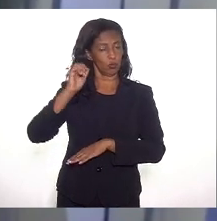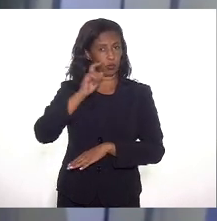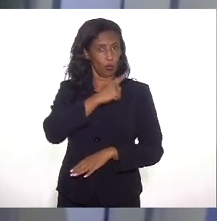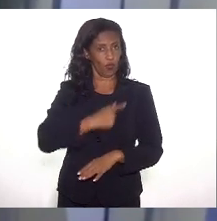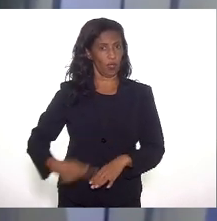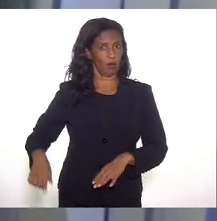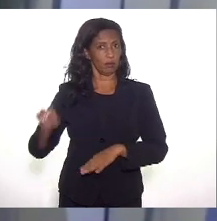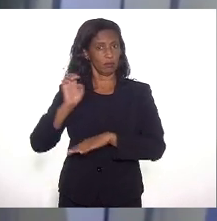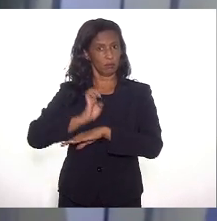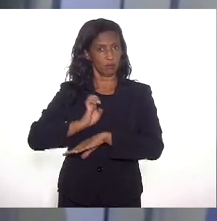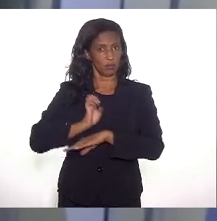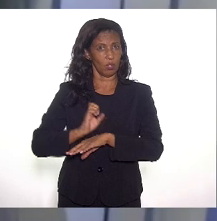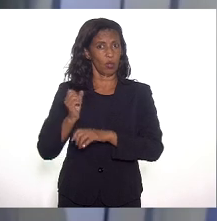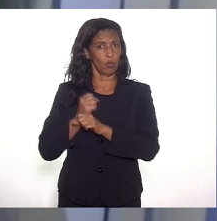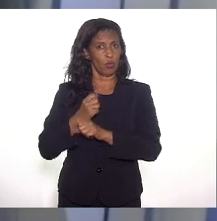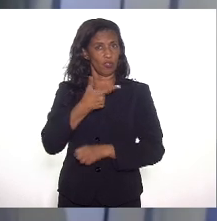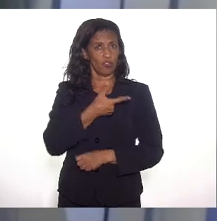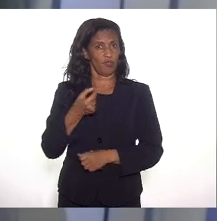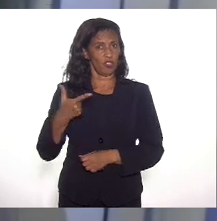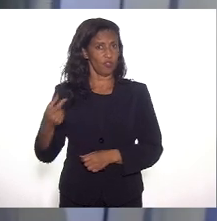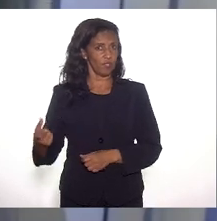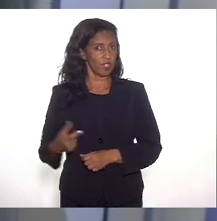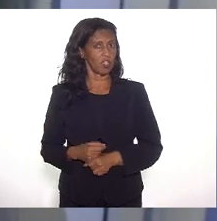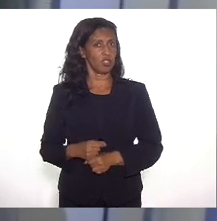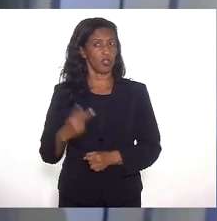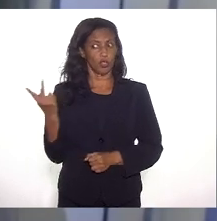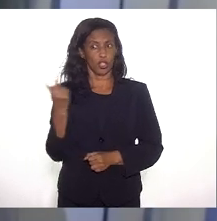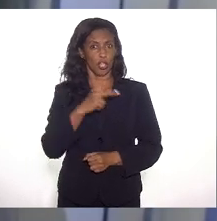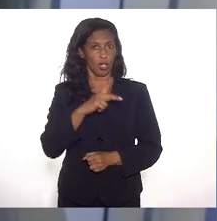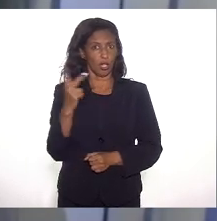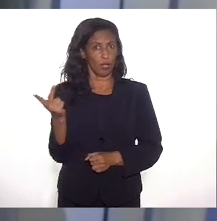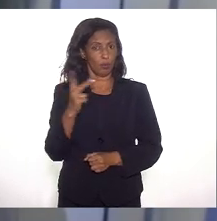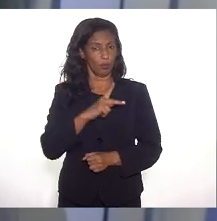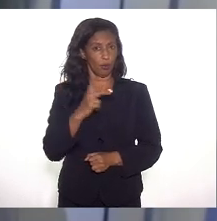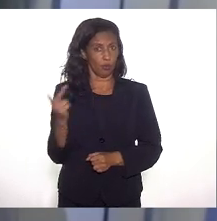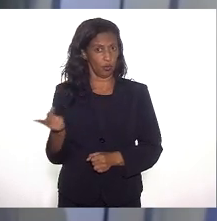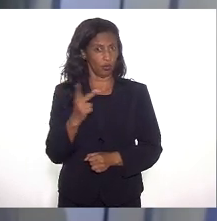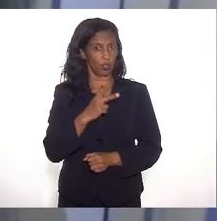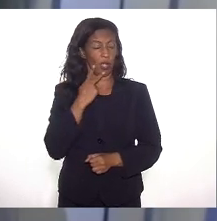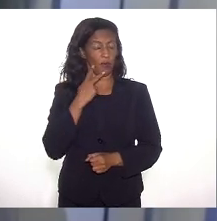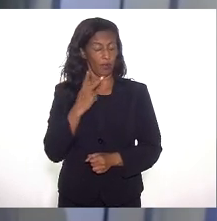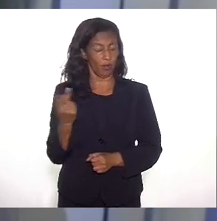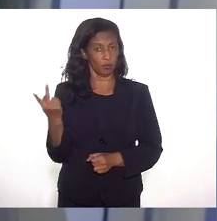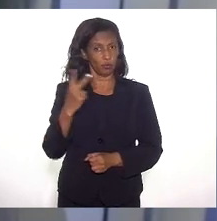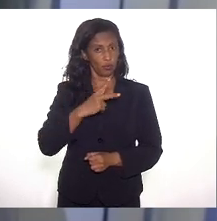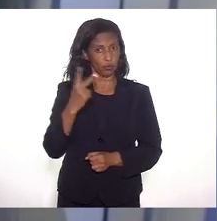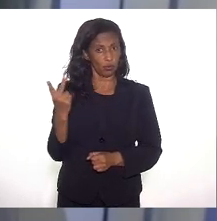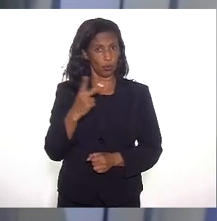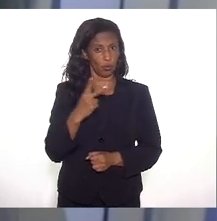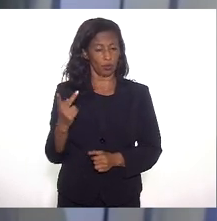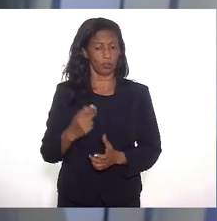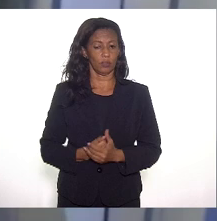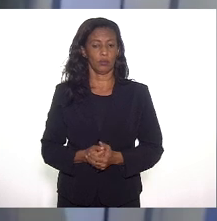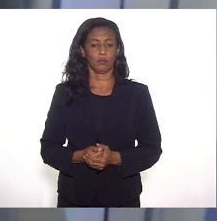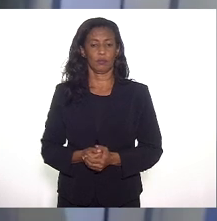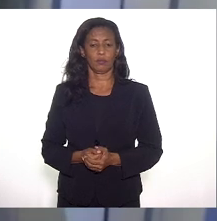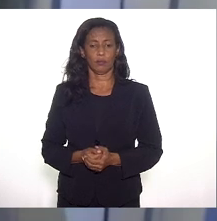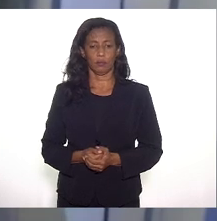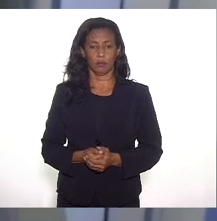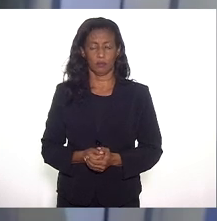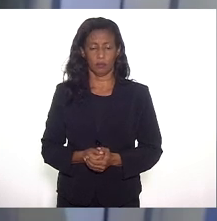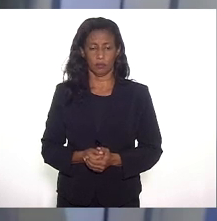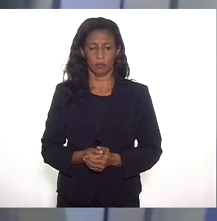de Janeiro no ano de 2020, de ambos os gestores. Eu quero aqui deixar claro, deputada Renata, deputada Marta Rocha,